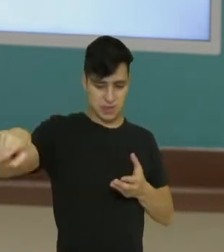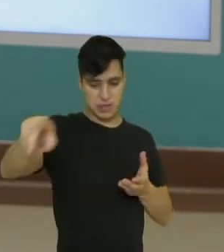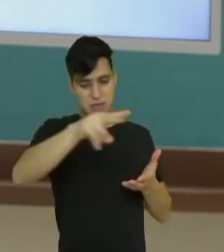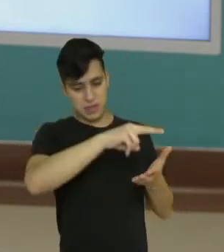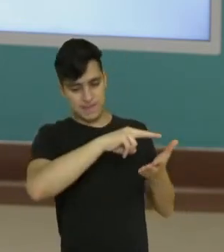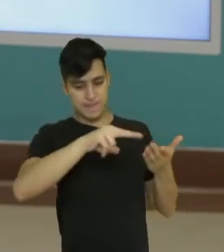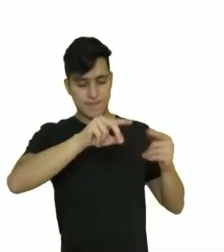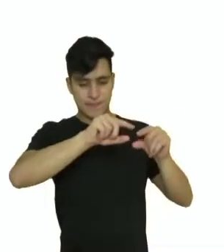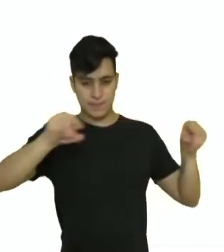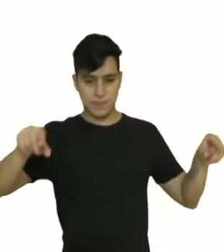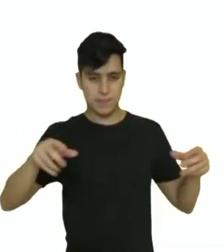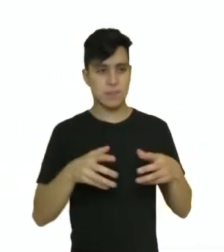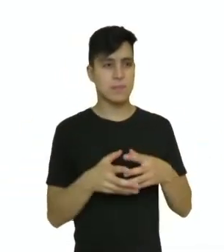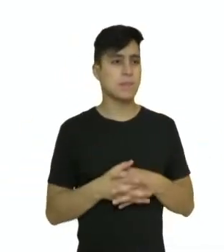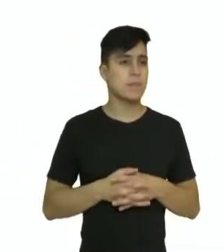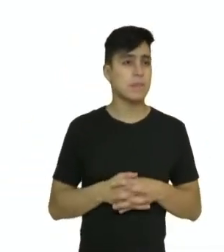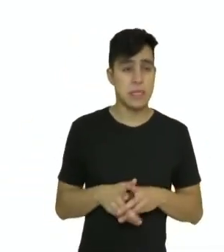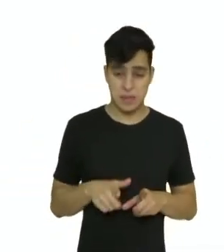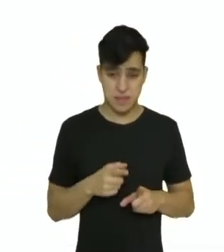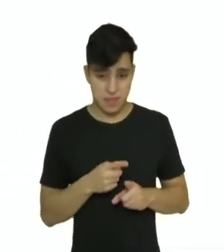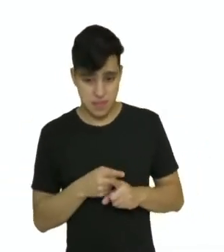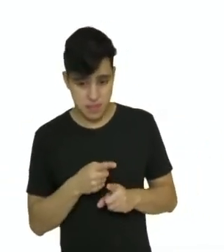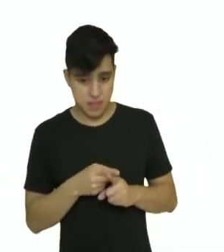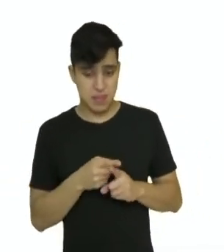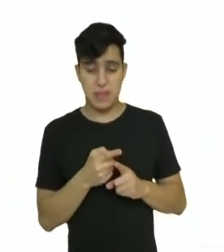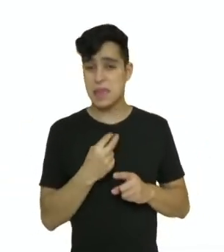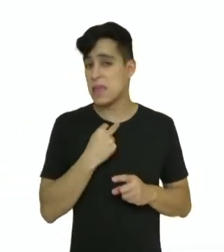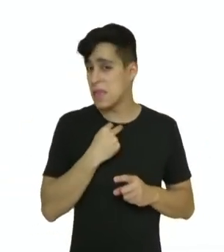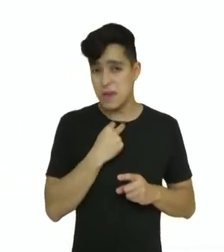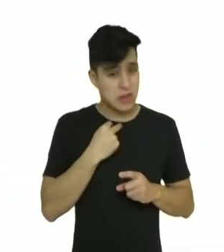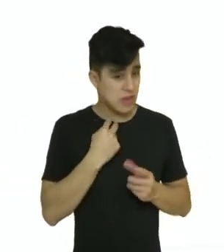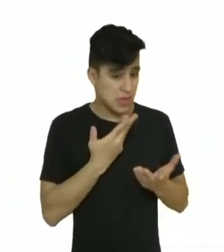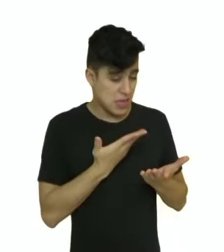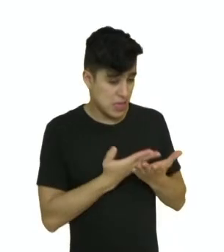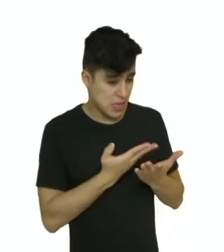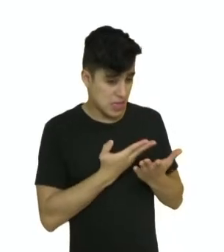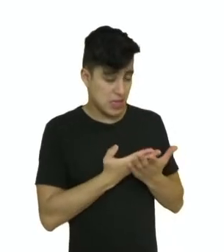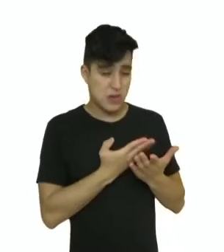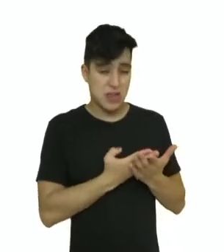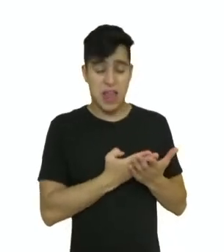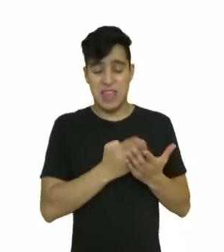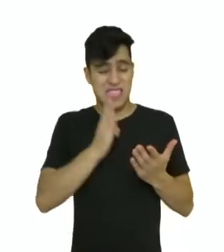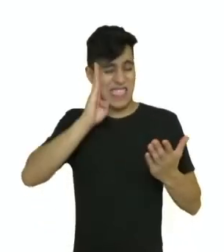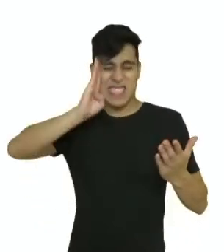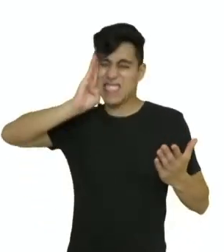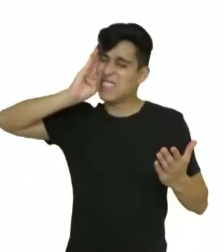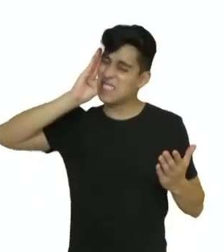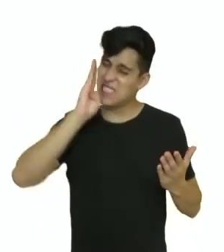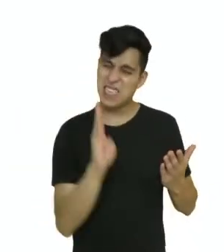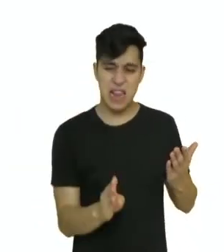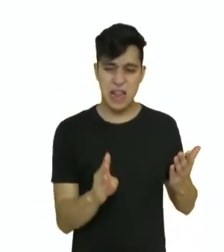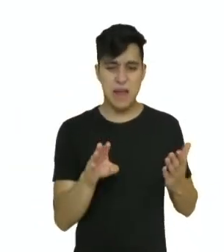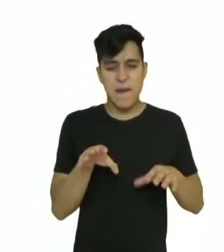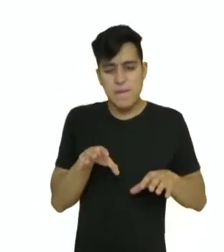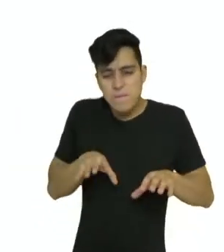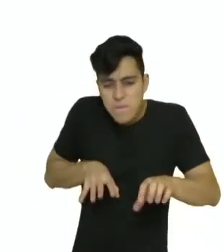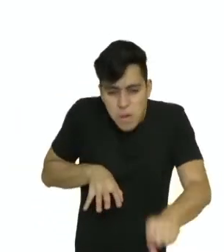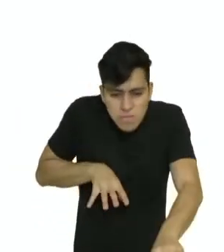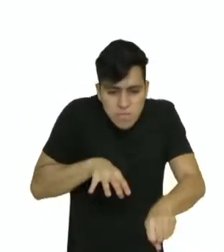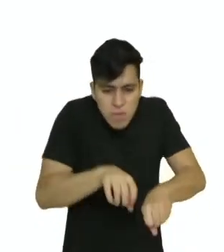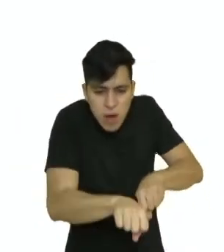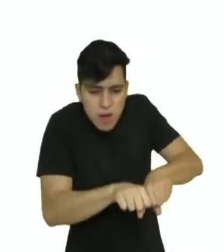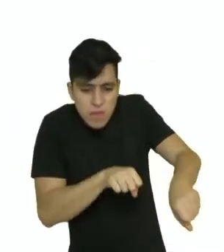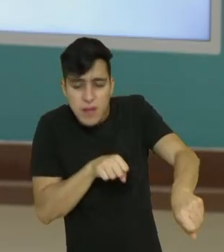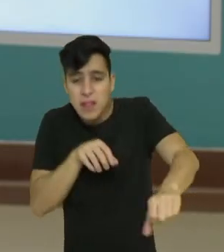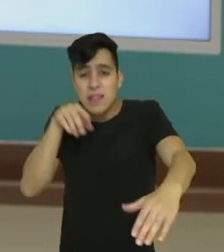dos enunciados. Porque não é possível estudar diretamente, olha a palavra, diretamente